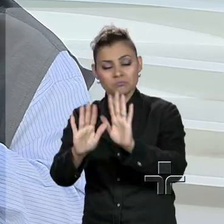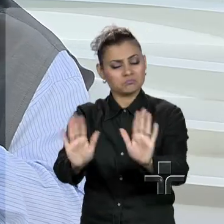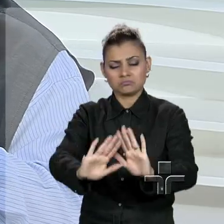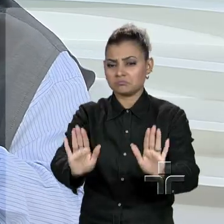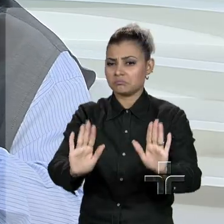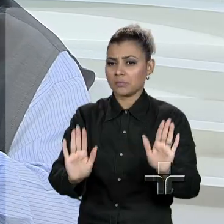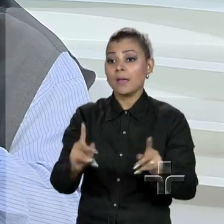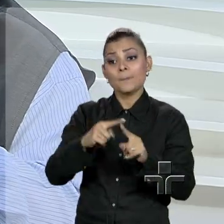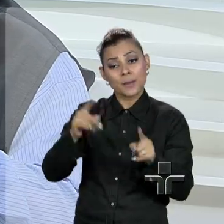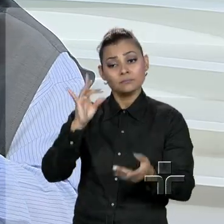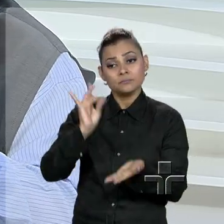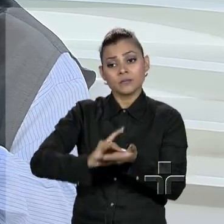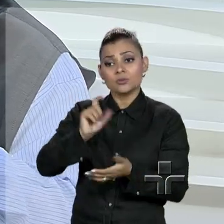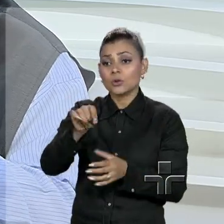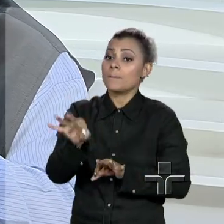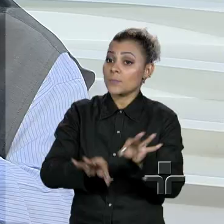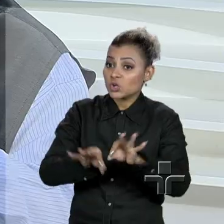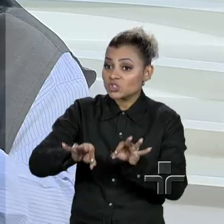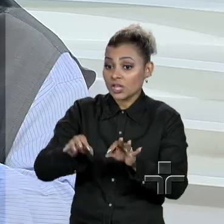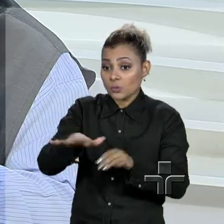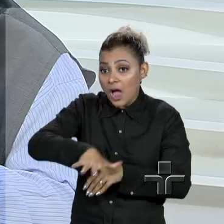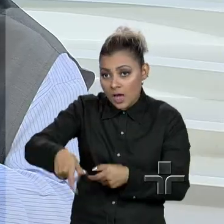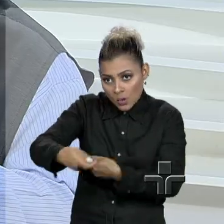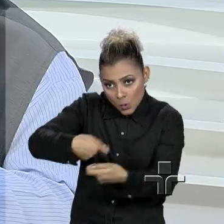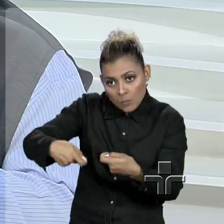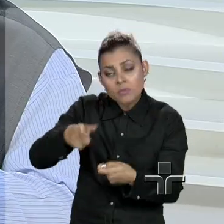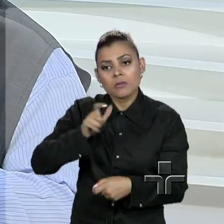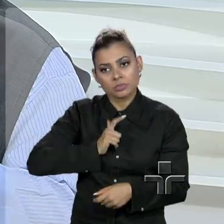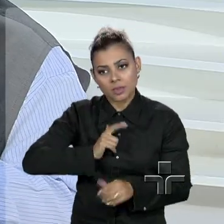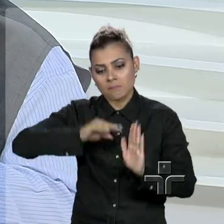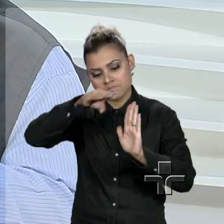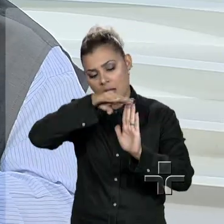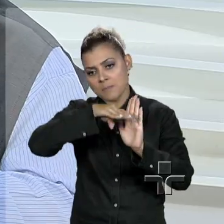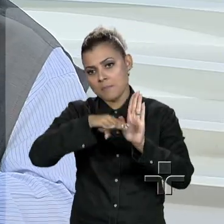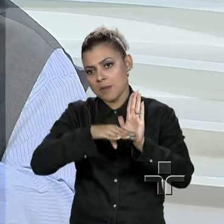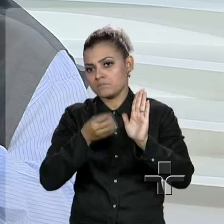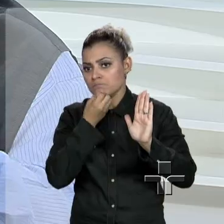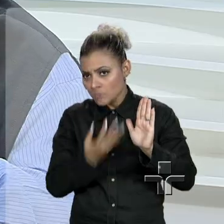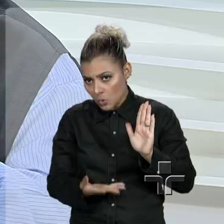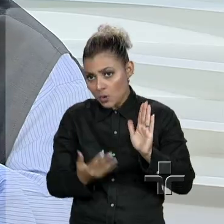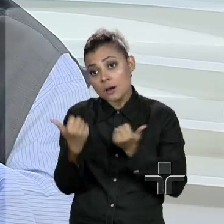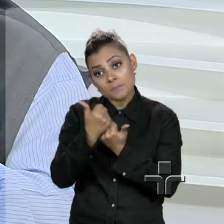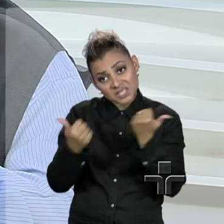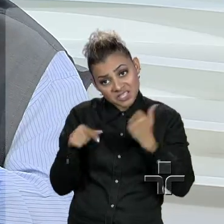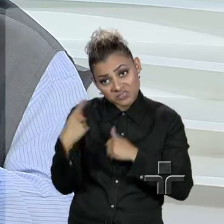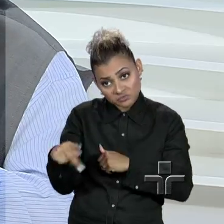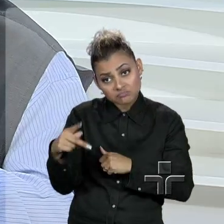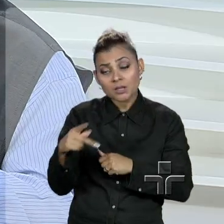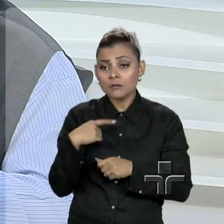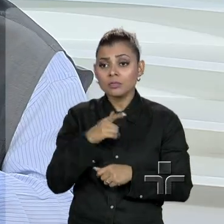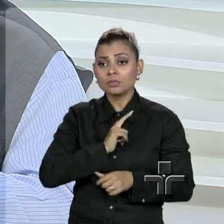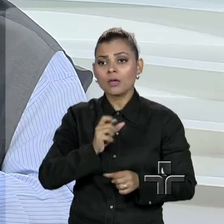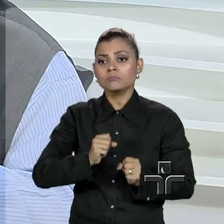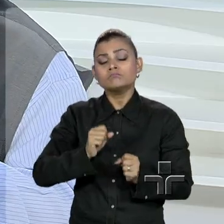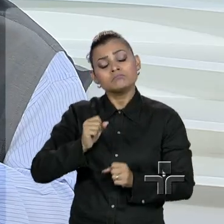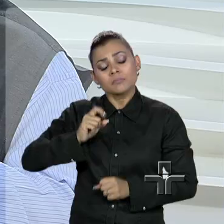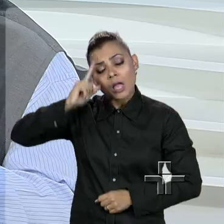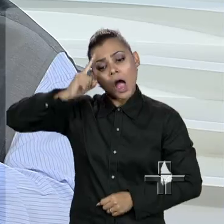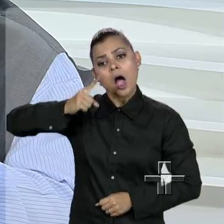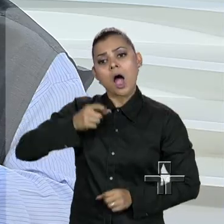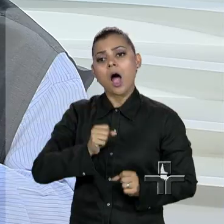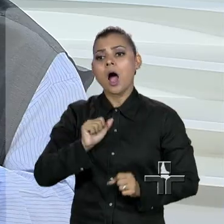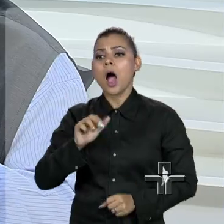mas se trata de um programa que tem estrutura e o ministro tem poder para executá-lo. De forma